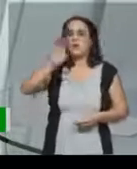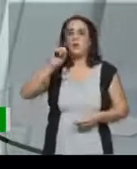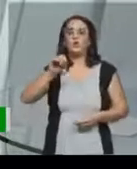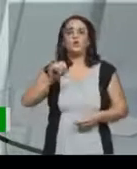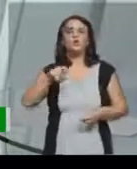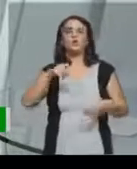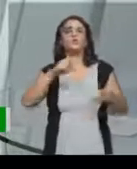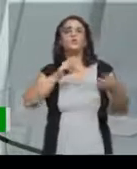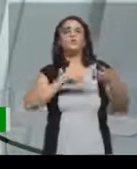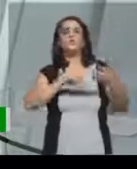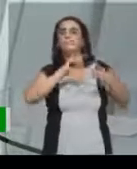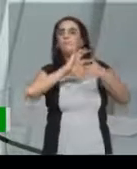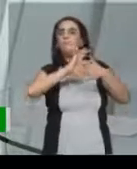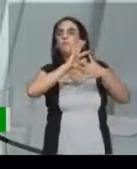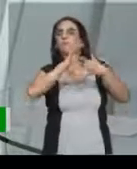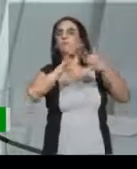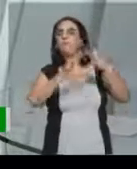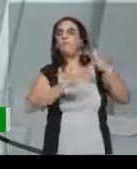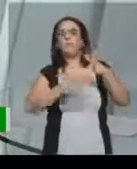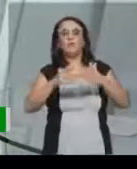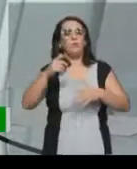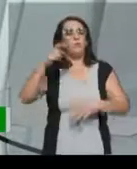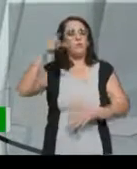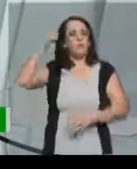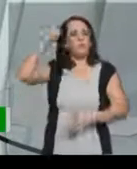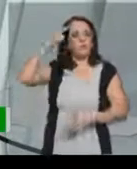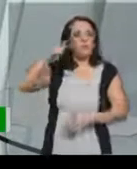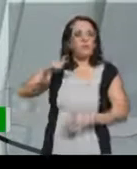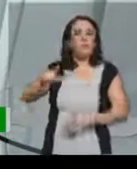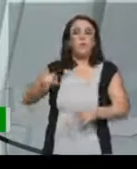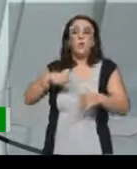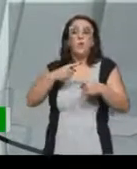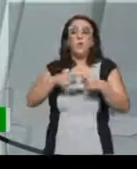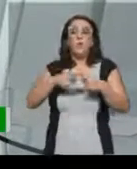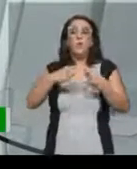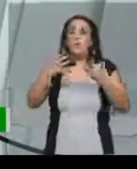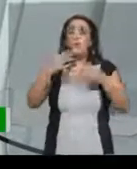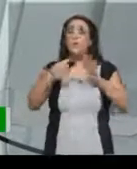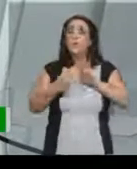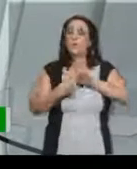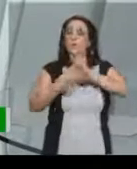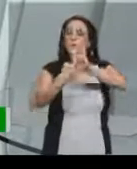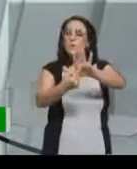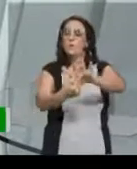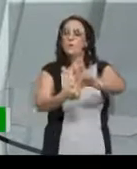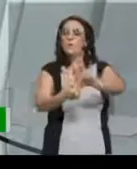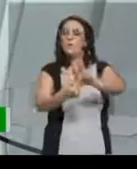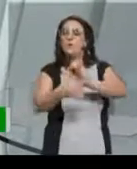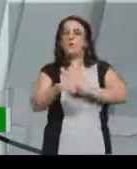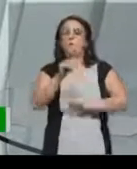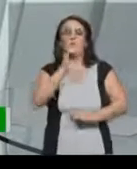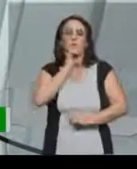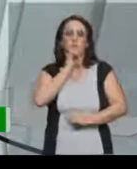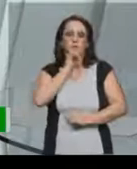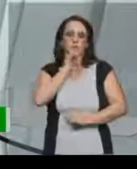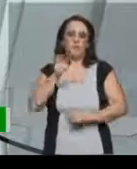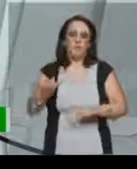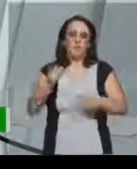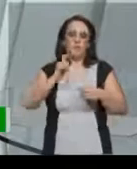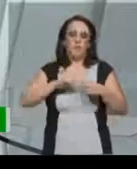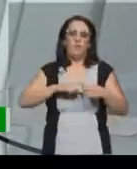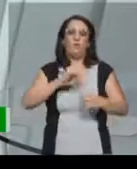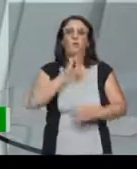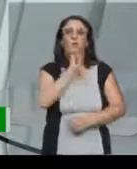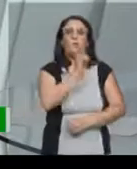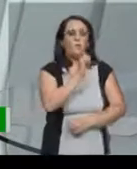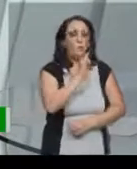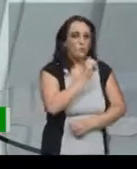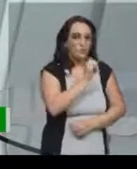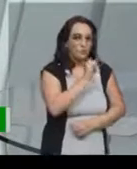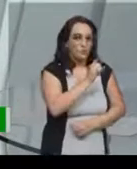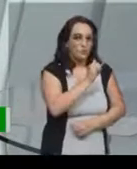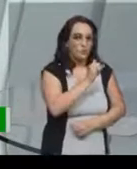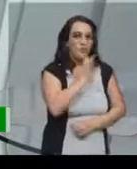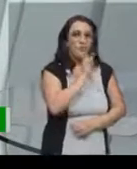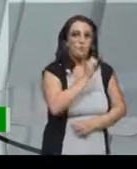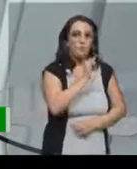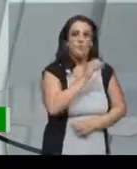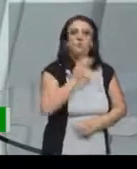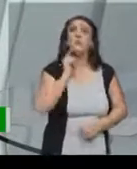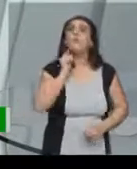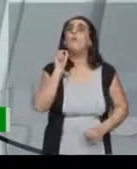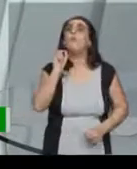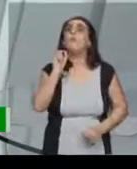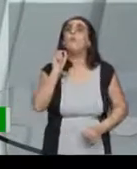a expressividade. Então, o poema se preocupa. Então, eu vou de novo na notícia. Se a notícia quer informar, e ela é